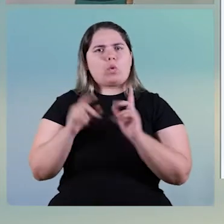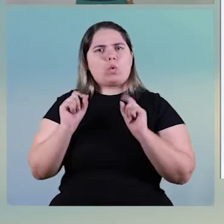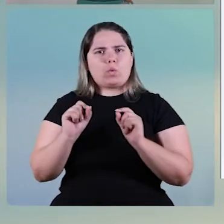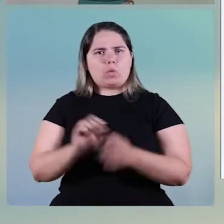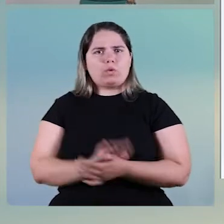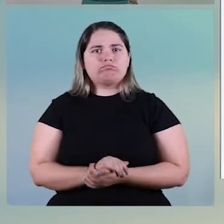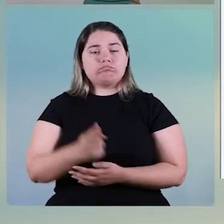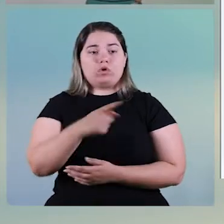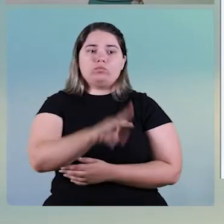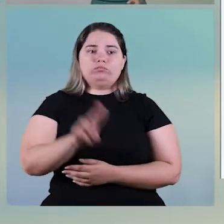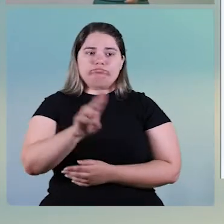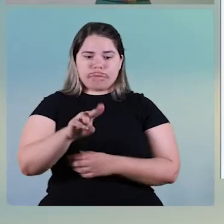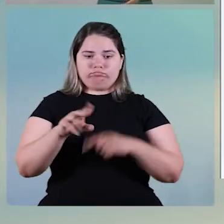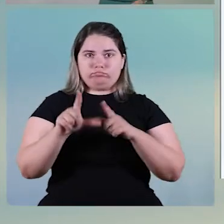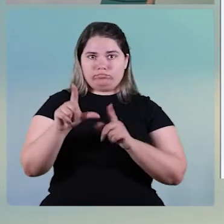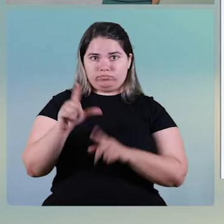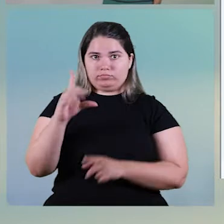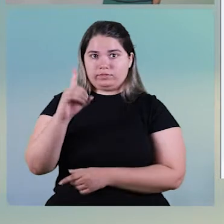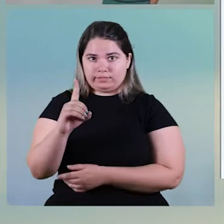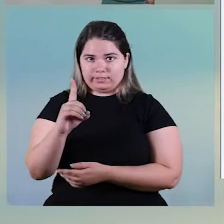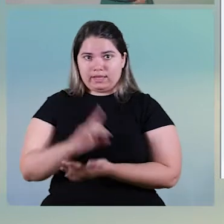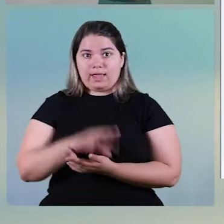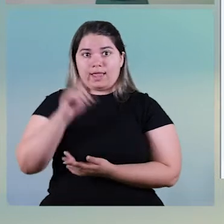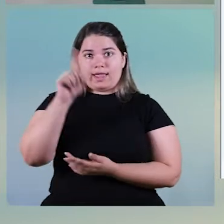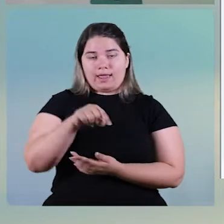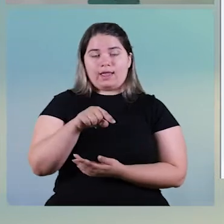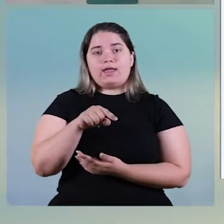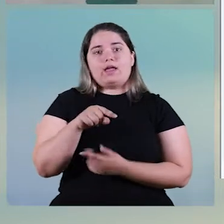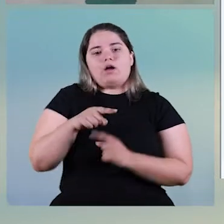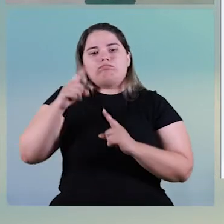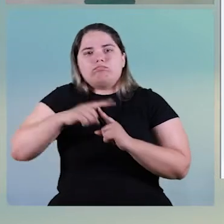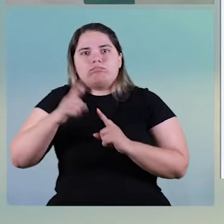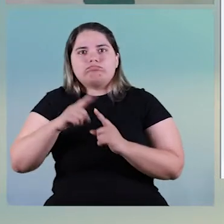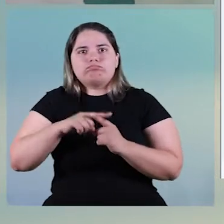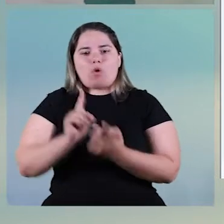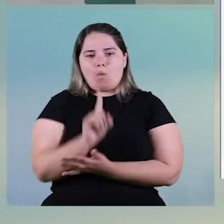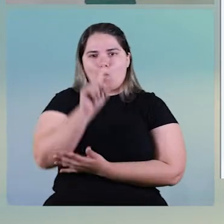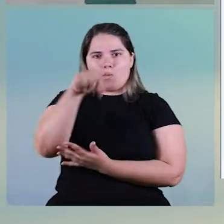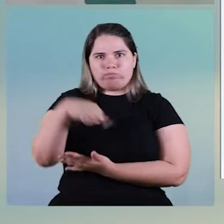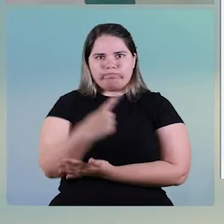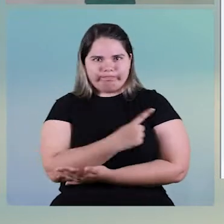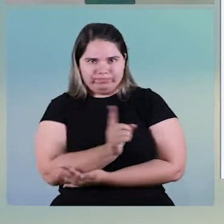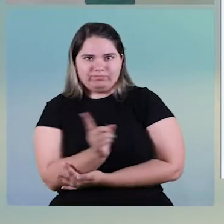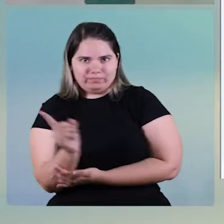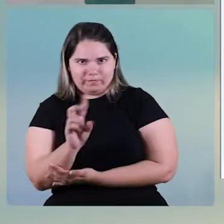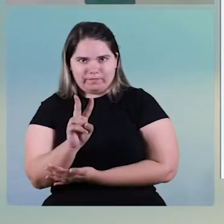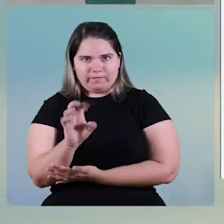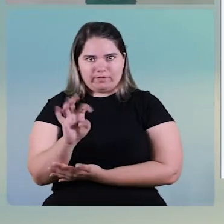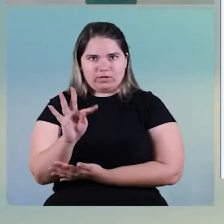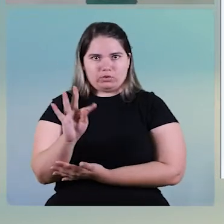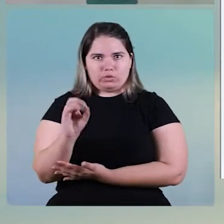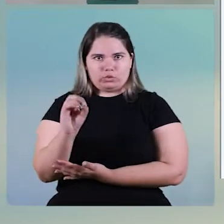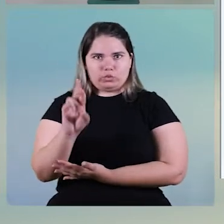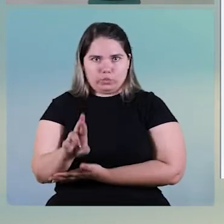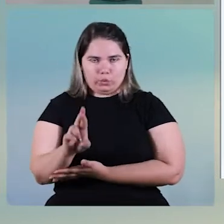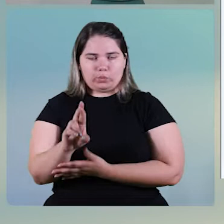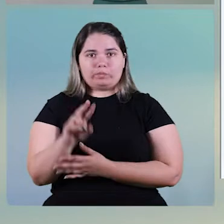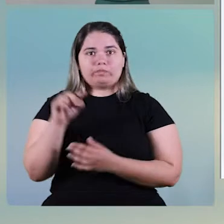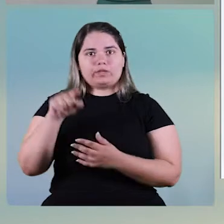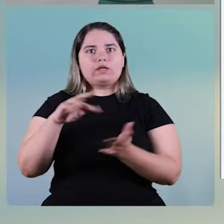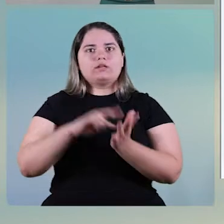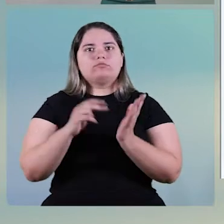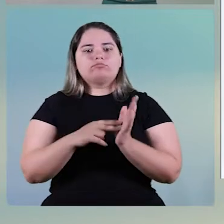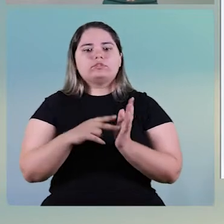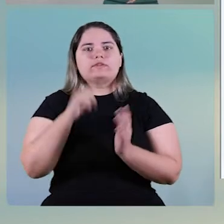com intensidade dada pela diferença entre as posições final e inicial. Veja, na